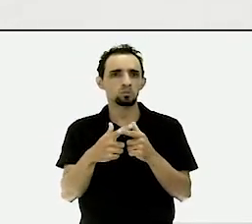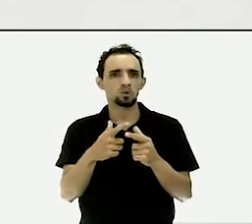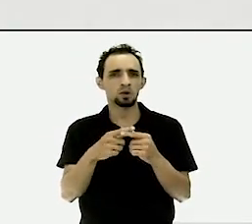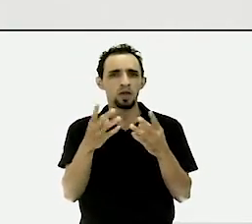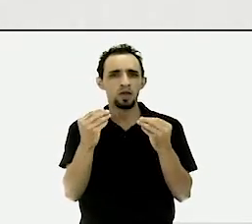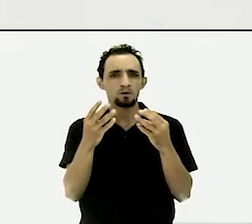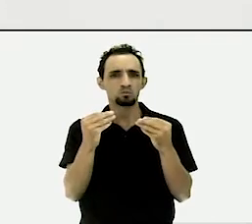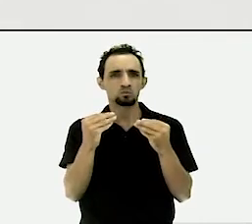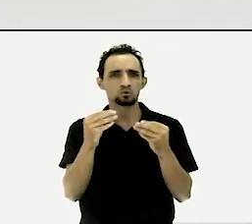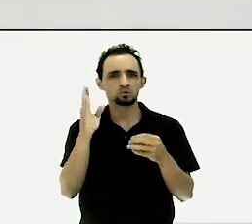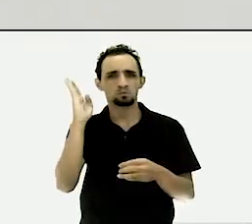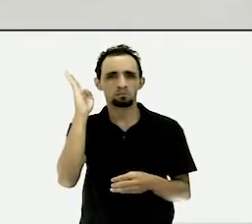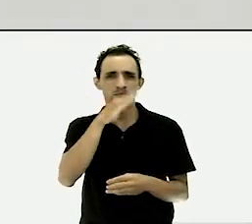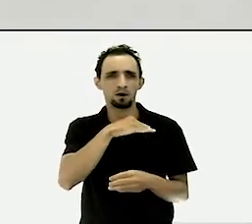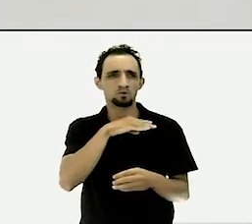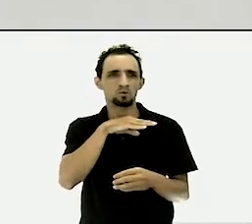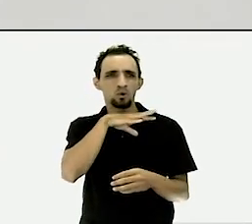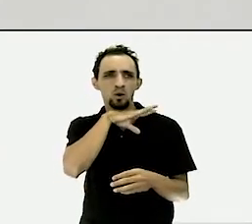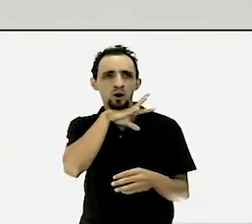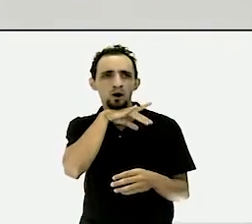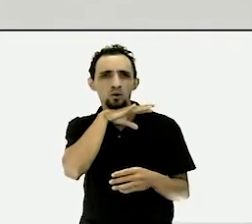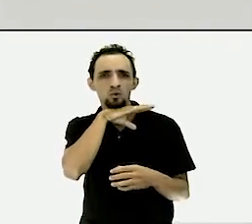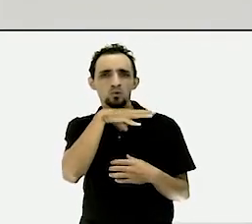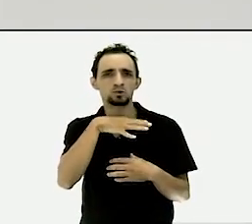uma safadeza, esse cara